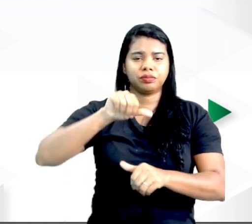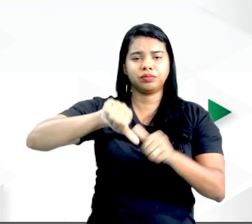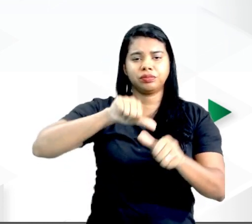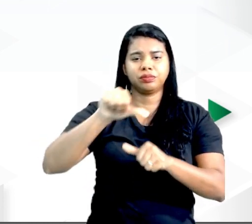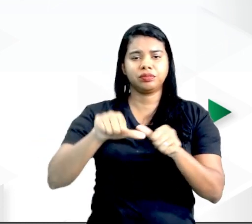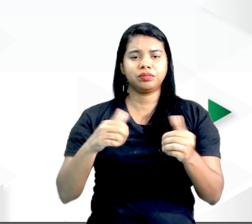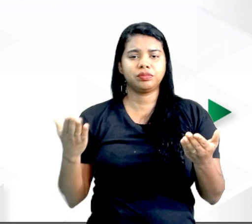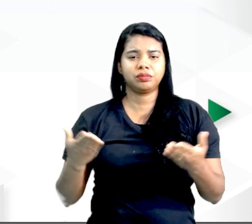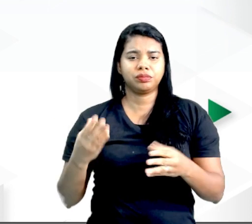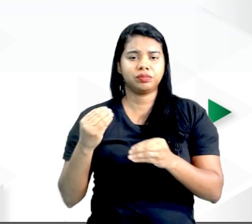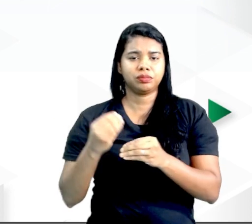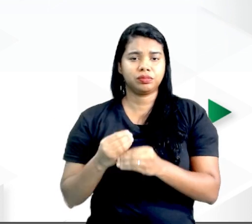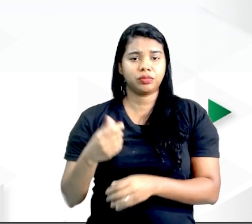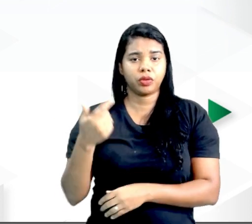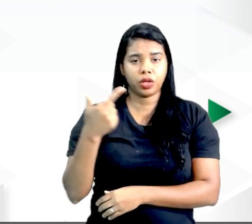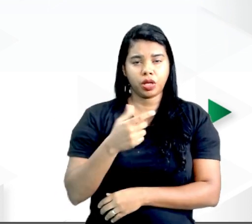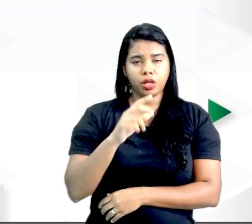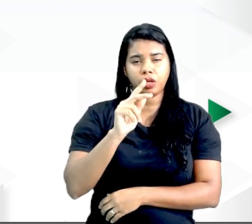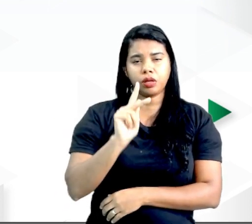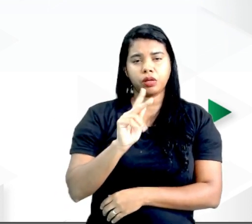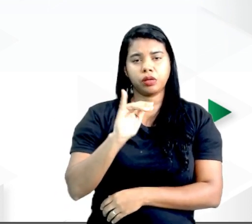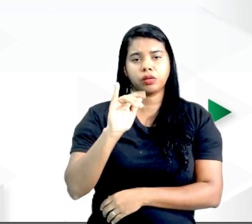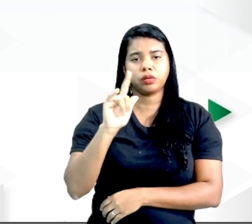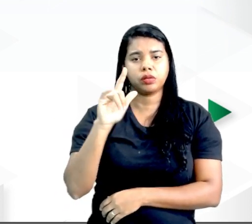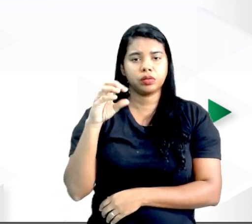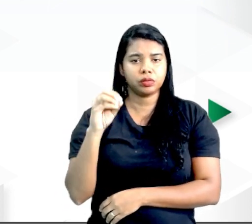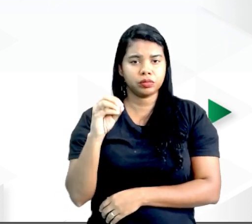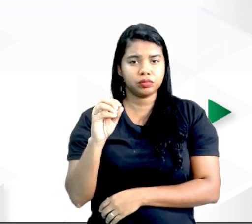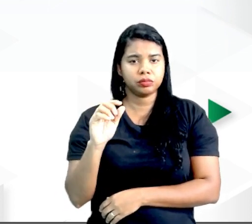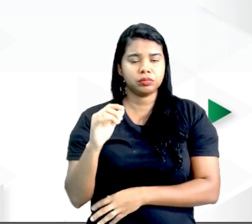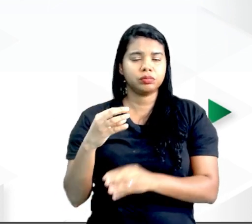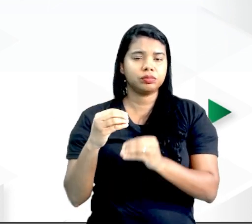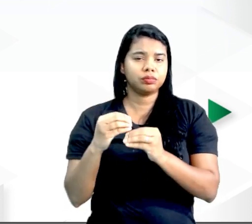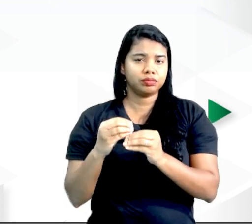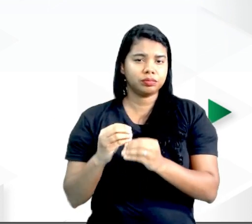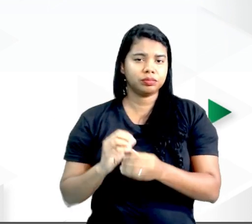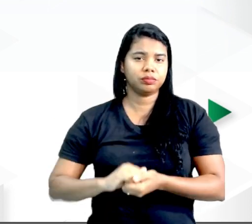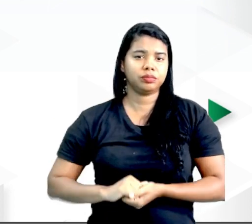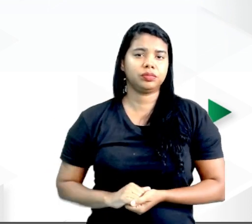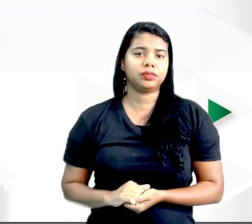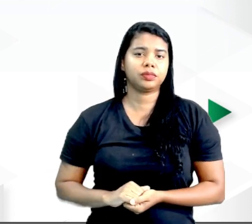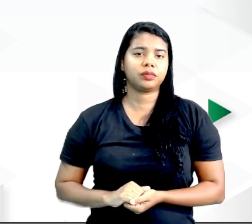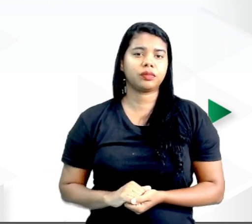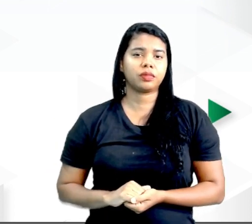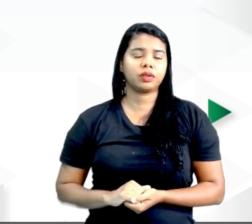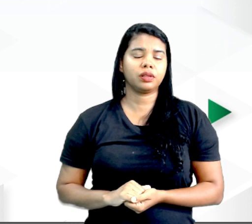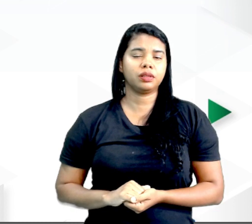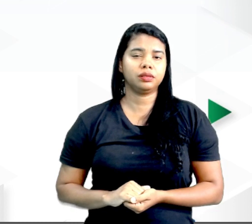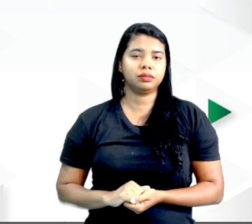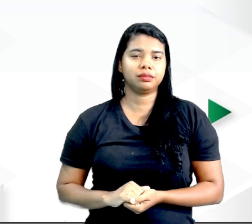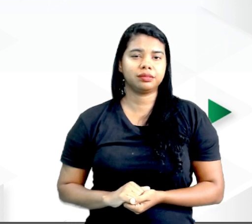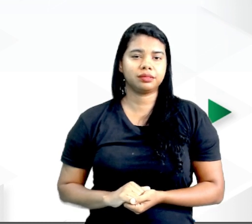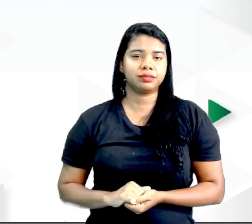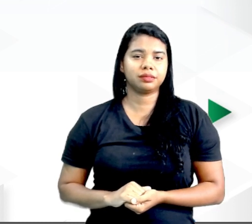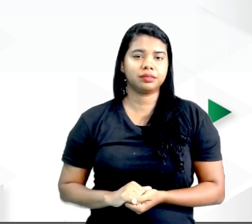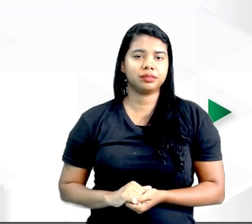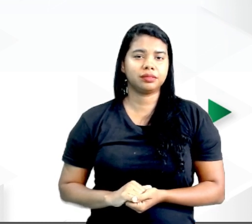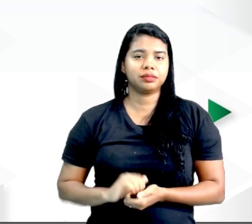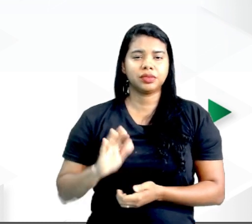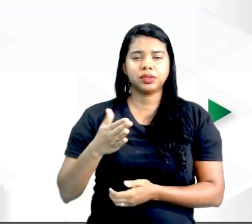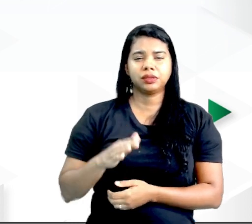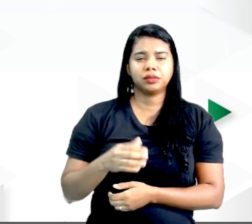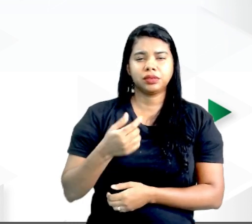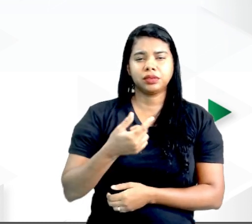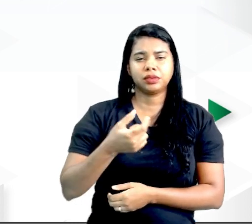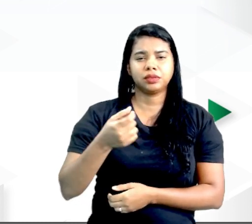2 quilos em gramas. Então, vai fazer 2.000 gramas. 2 quilogramas equivale a 2.000